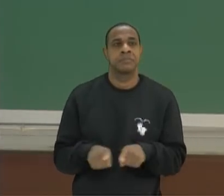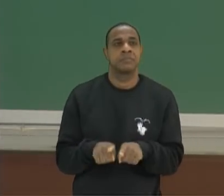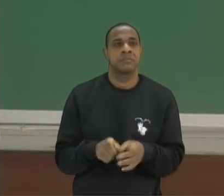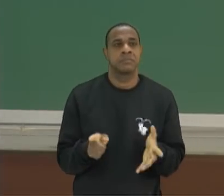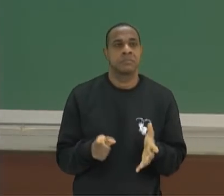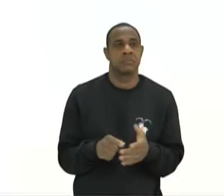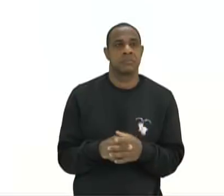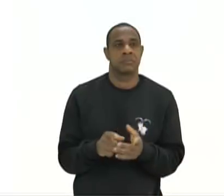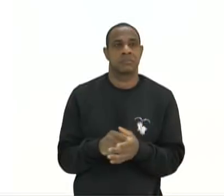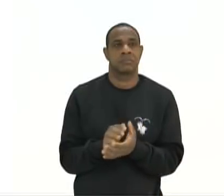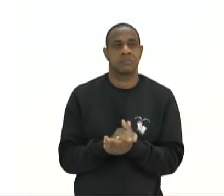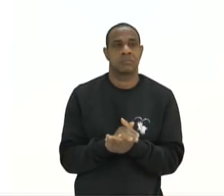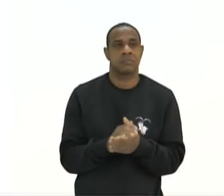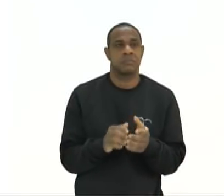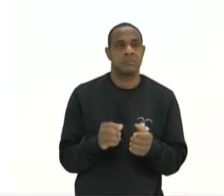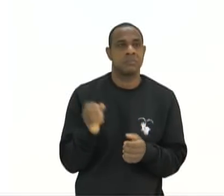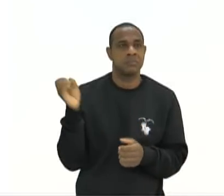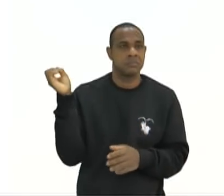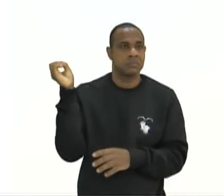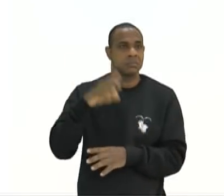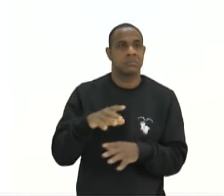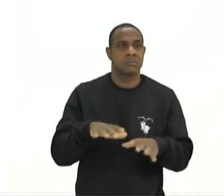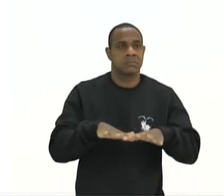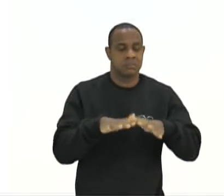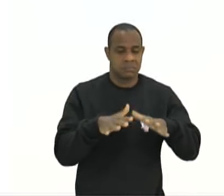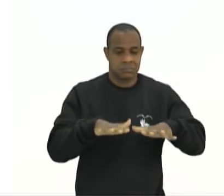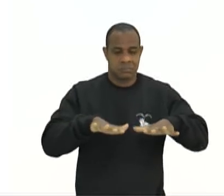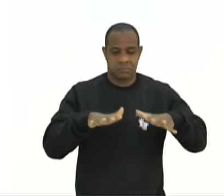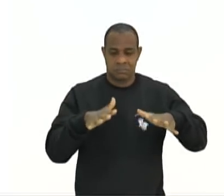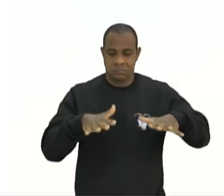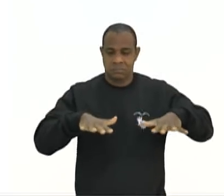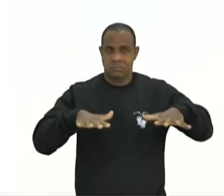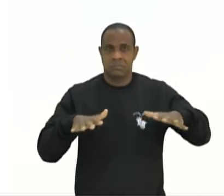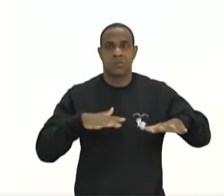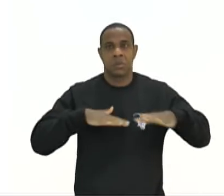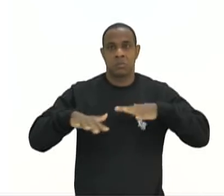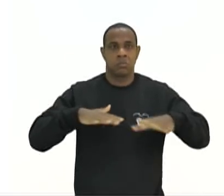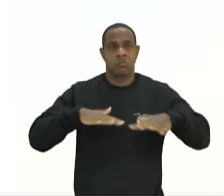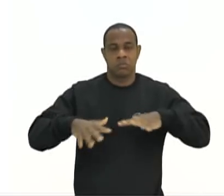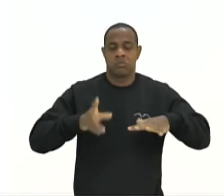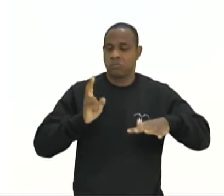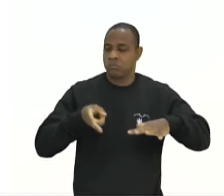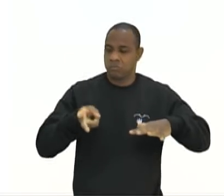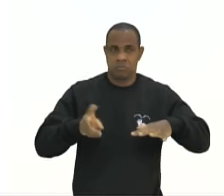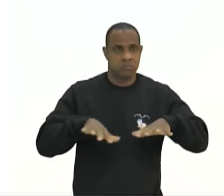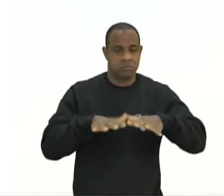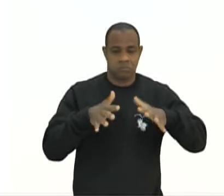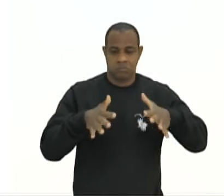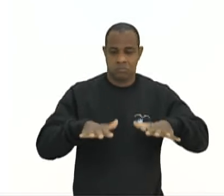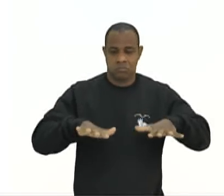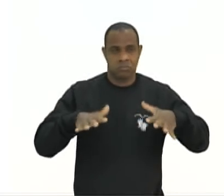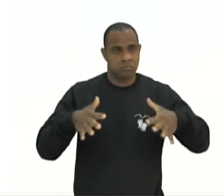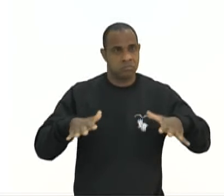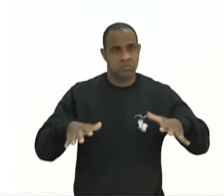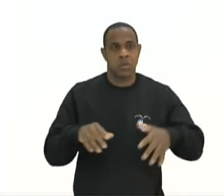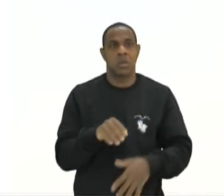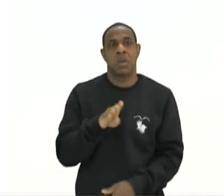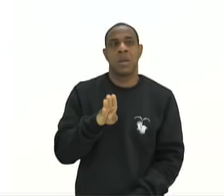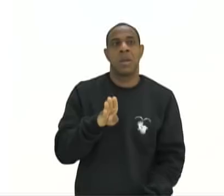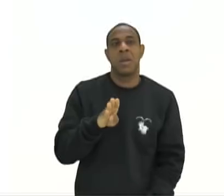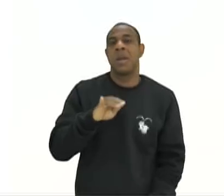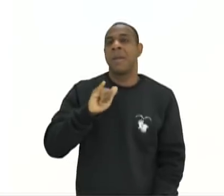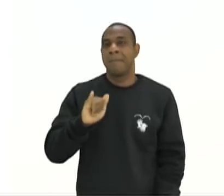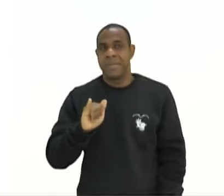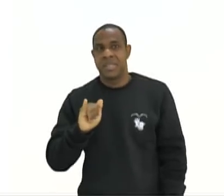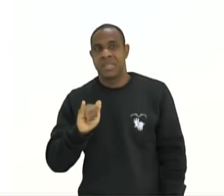essa primeira avança e o restante vai manter o mesmo comprimento de onda, seja de uma forma bidimensional ou de uma